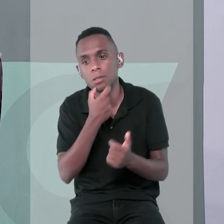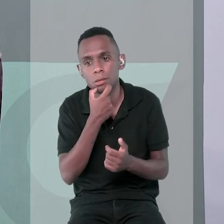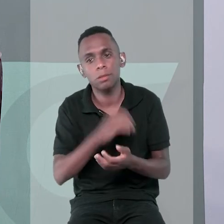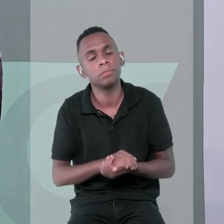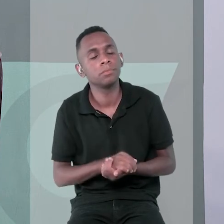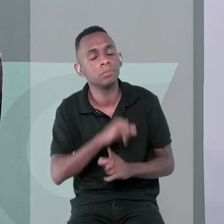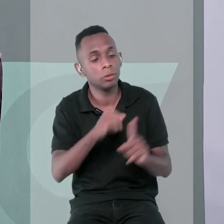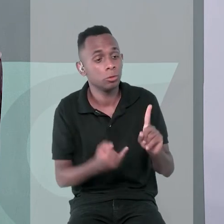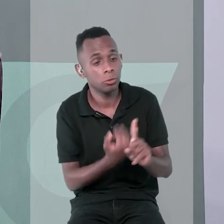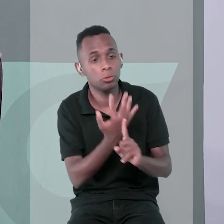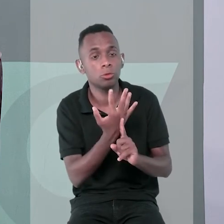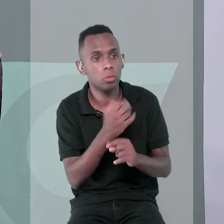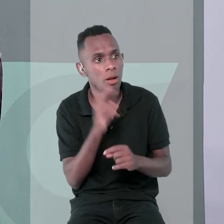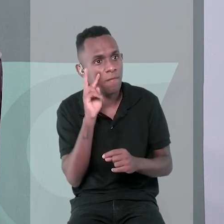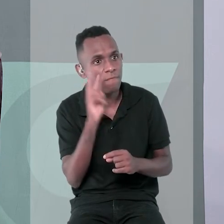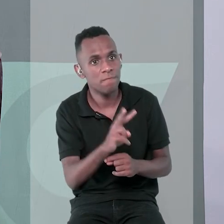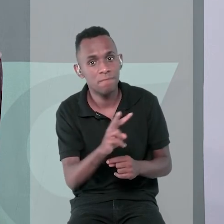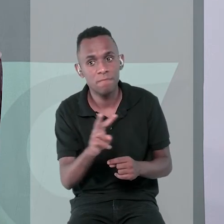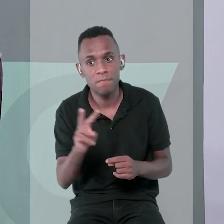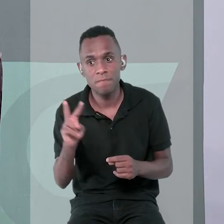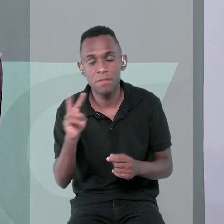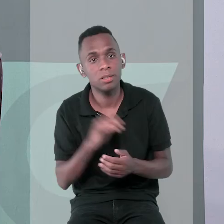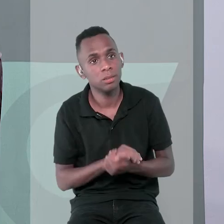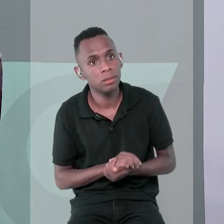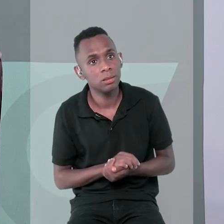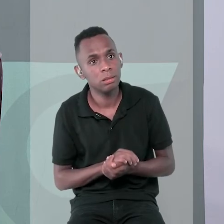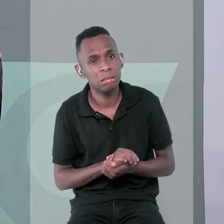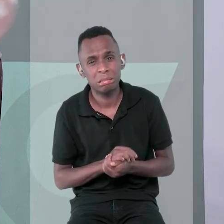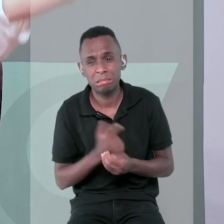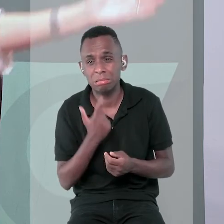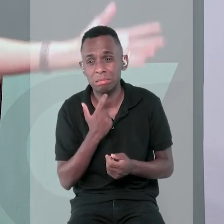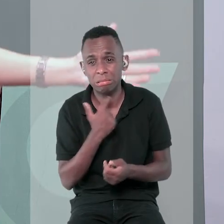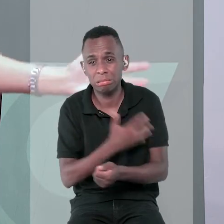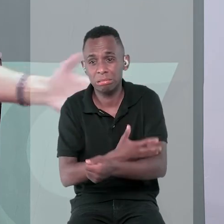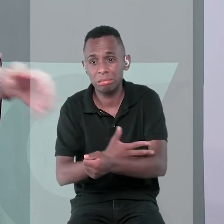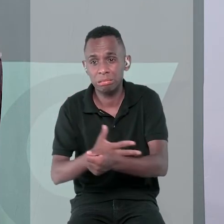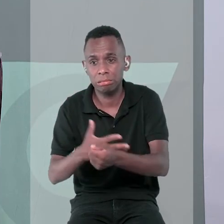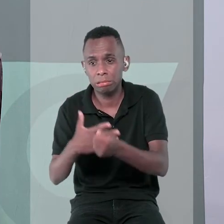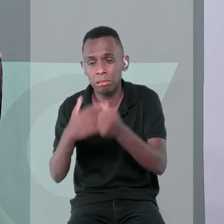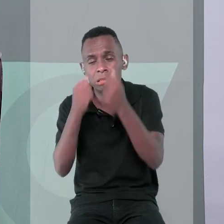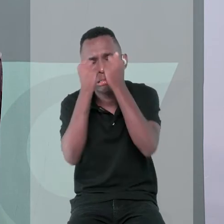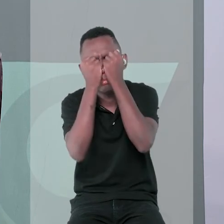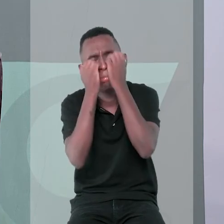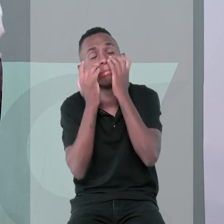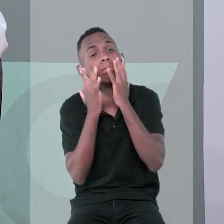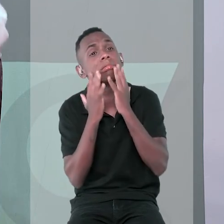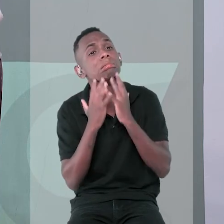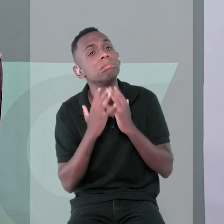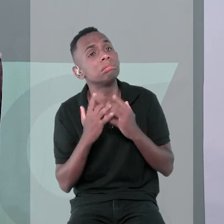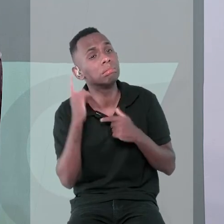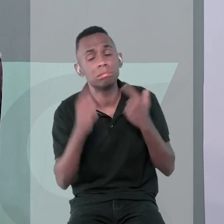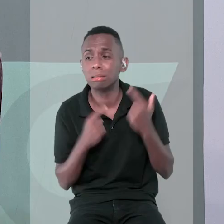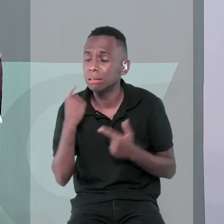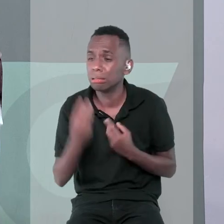Joana d'Arc chega. Na hora que ela vê aquele banho de sangue, ela começa a chorar e fica